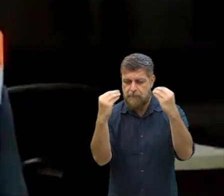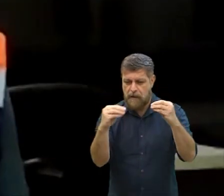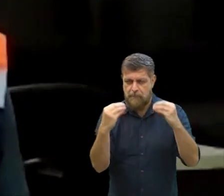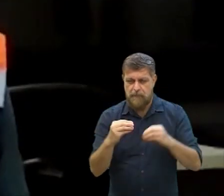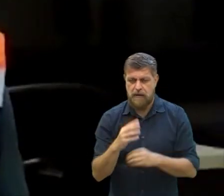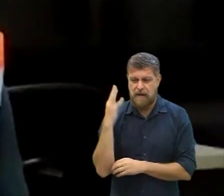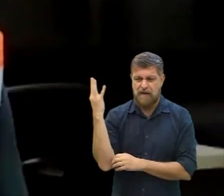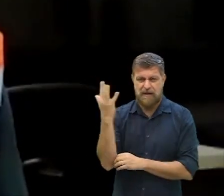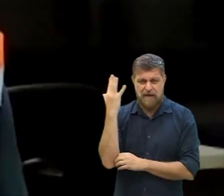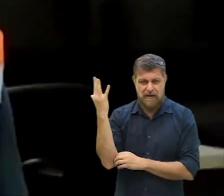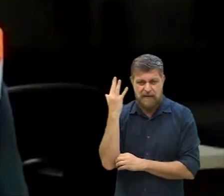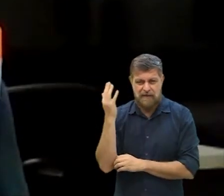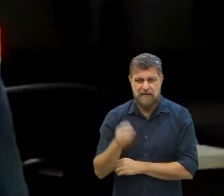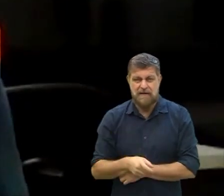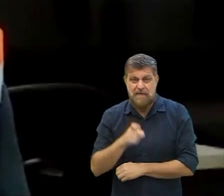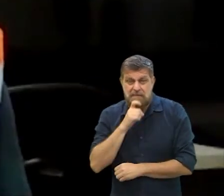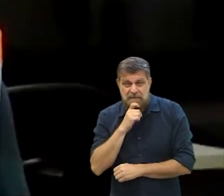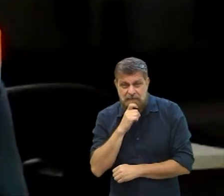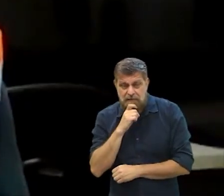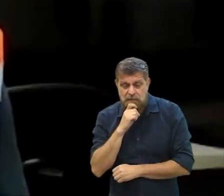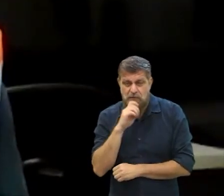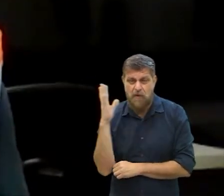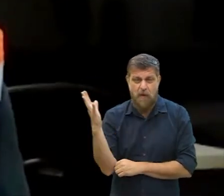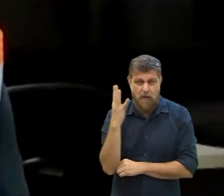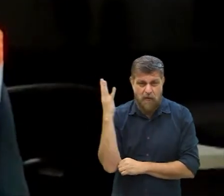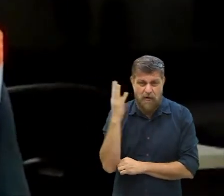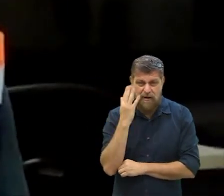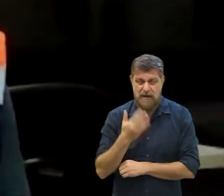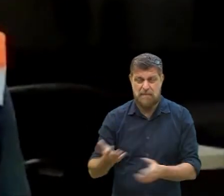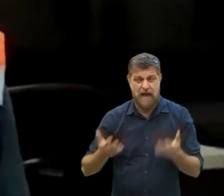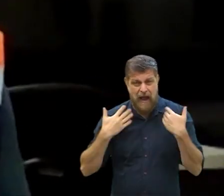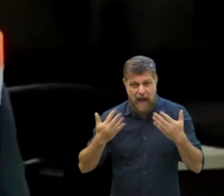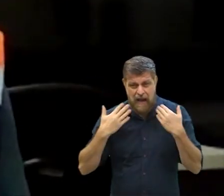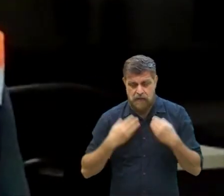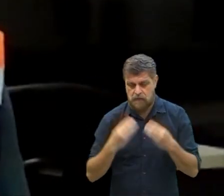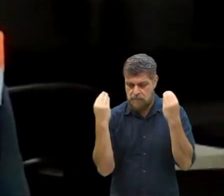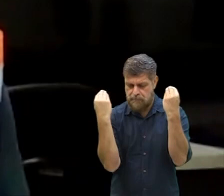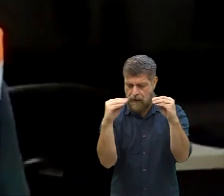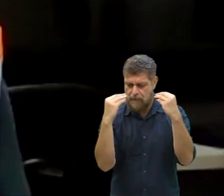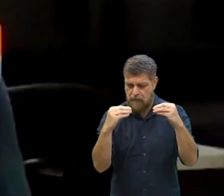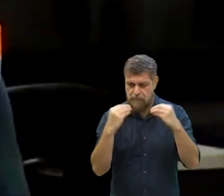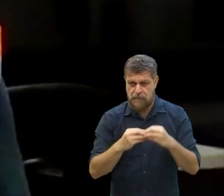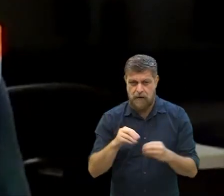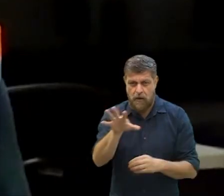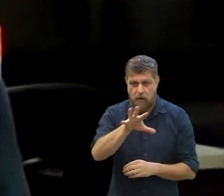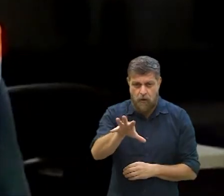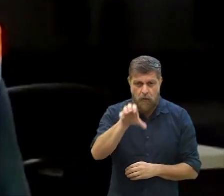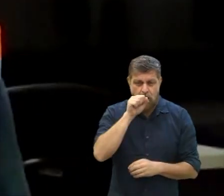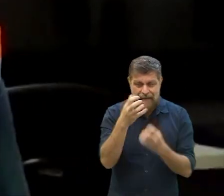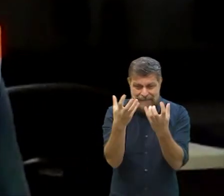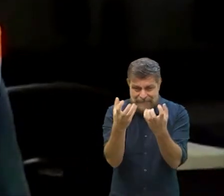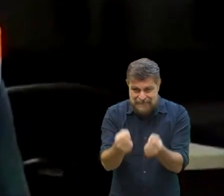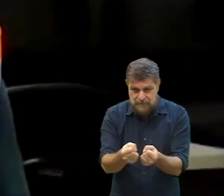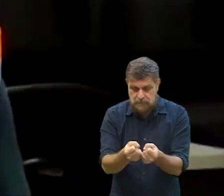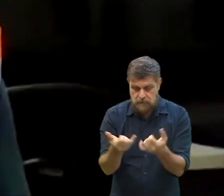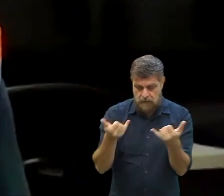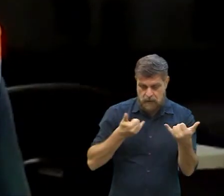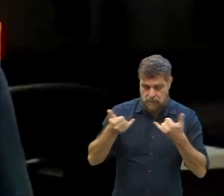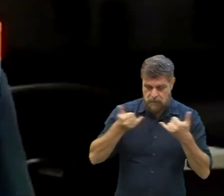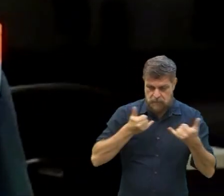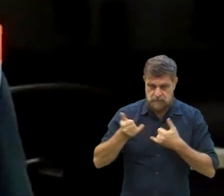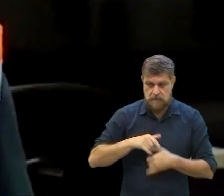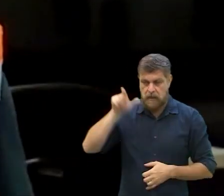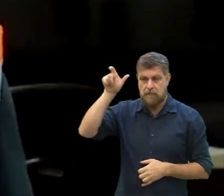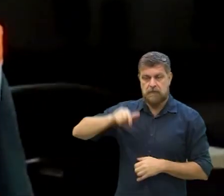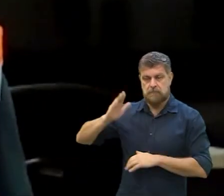seja de baixa temperatura, seja de alta temperatura, seja de baixa umidade relativa do ar, e diante dessas informações,